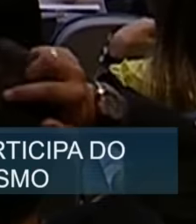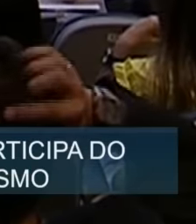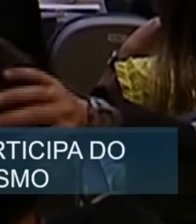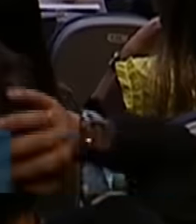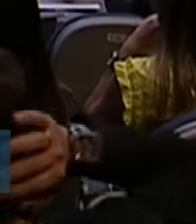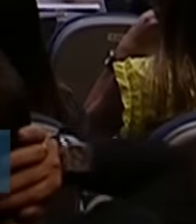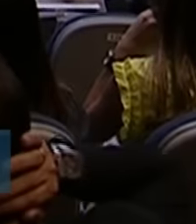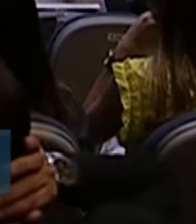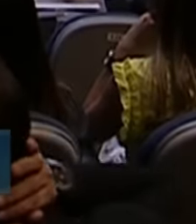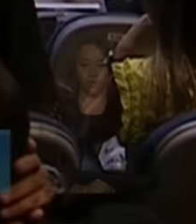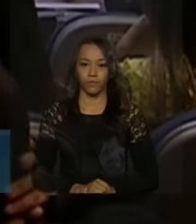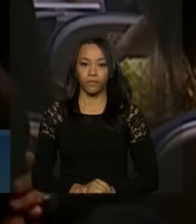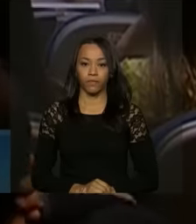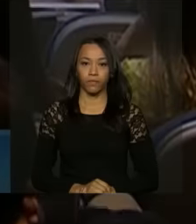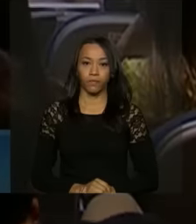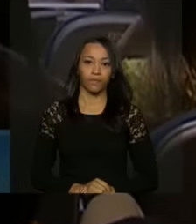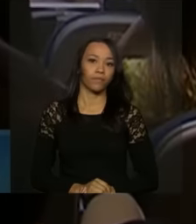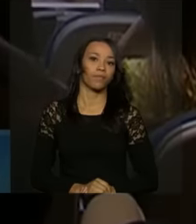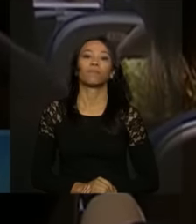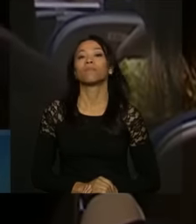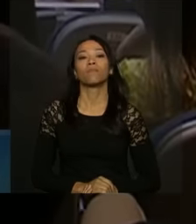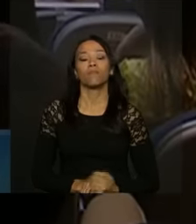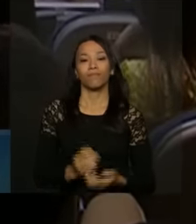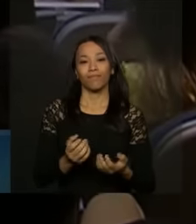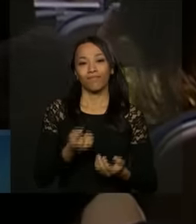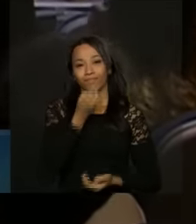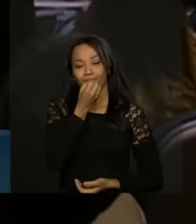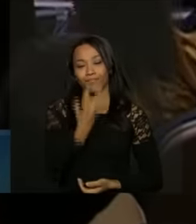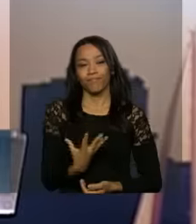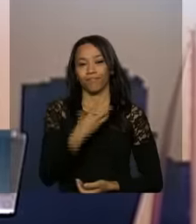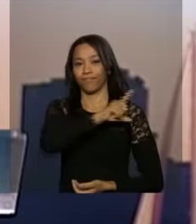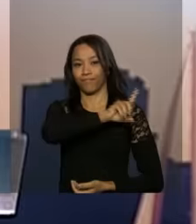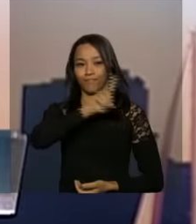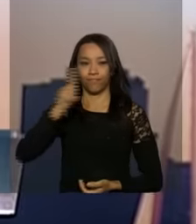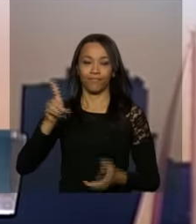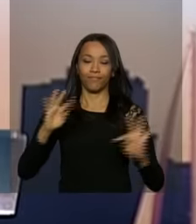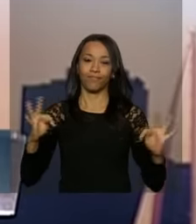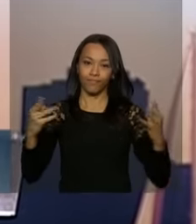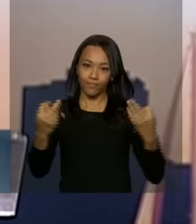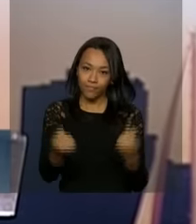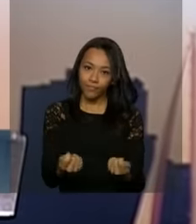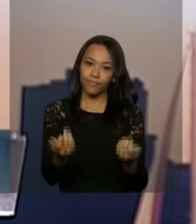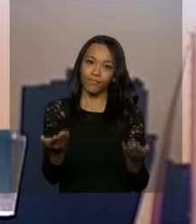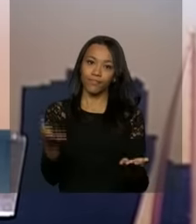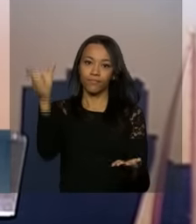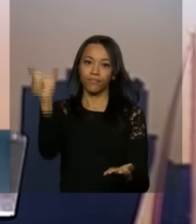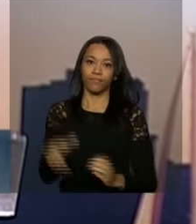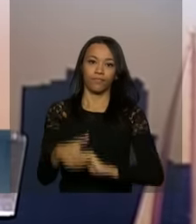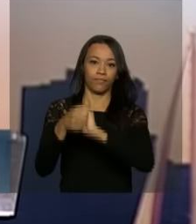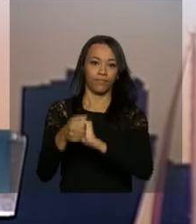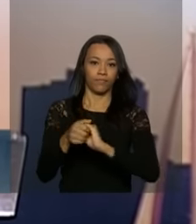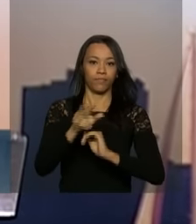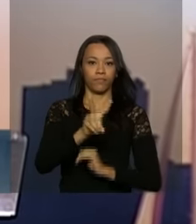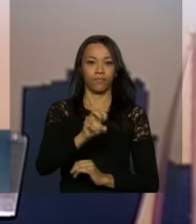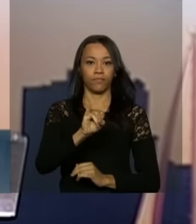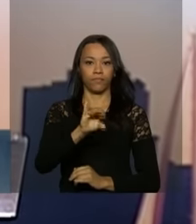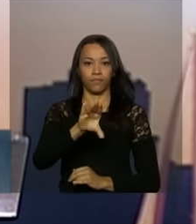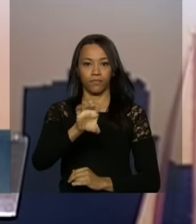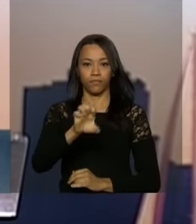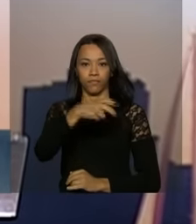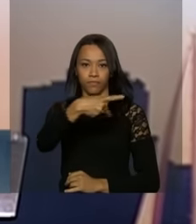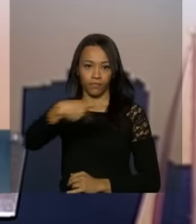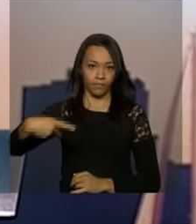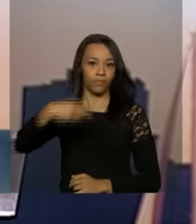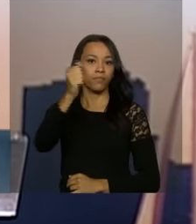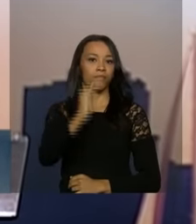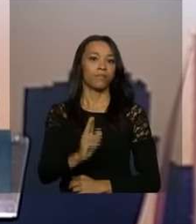Eu queria dar bom dia a todos, cumprimentar o nosso vice-presidente da República, Michel